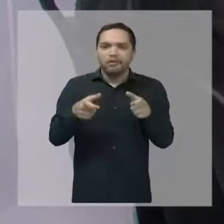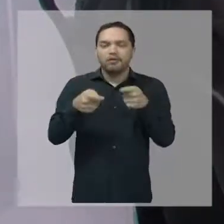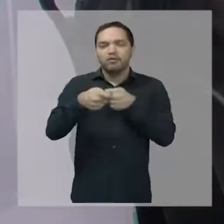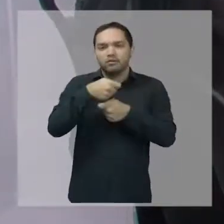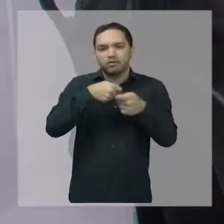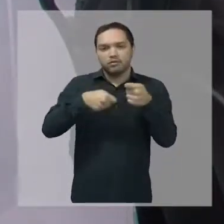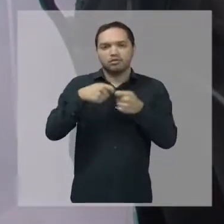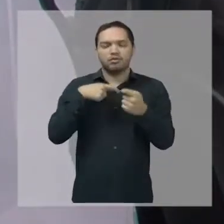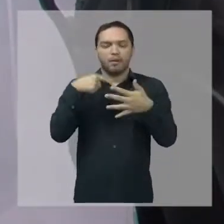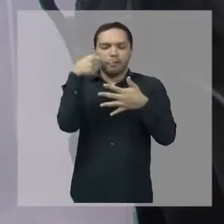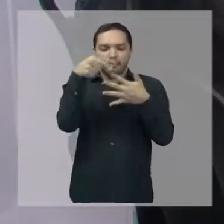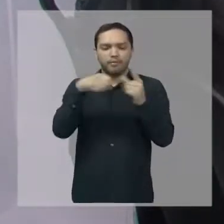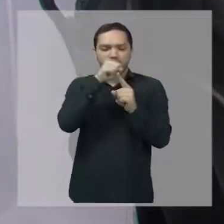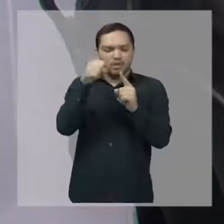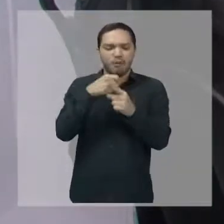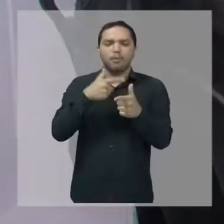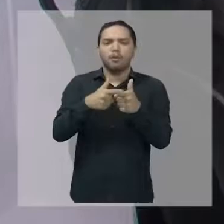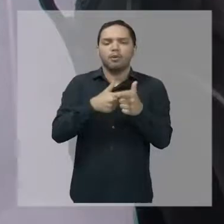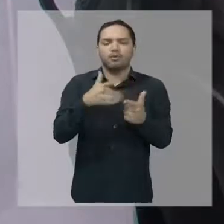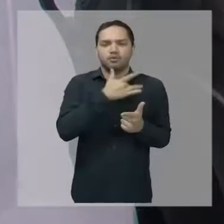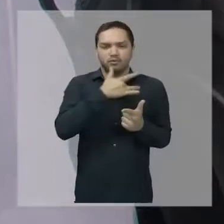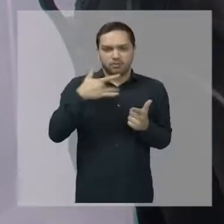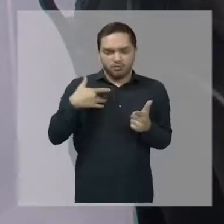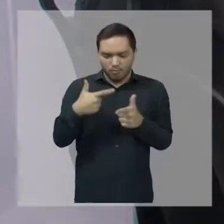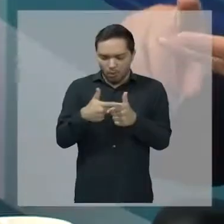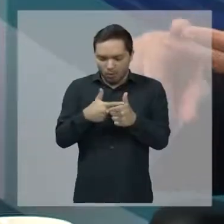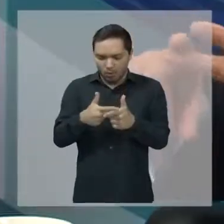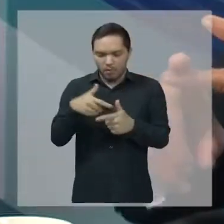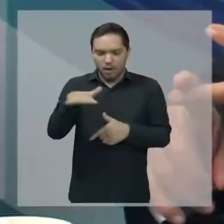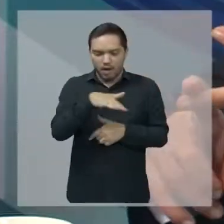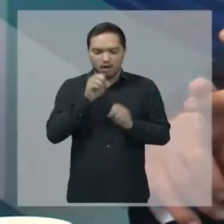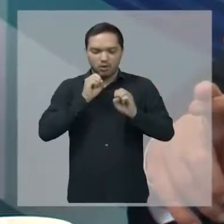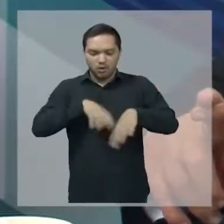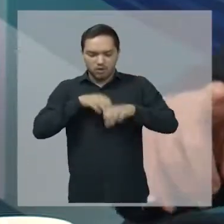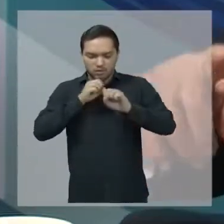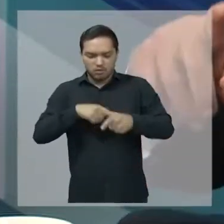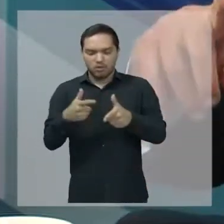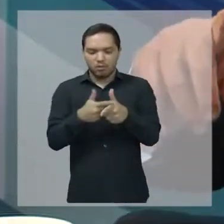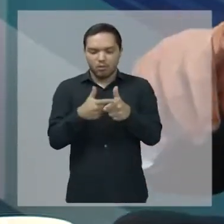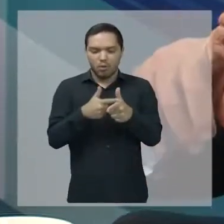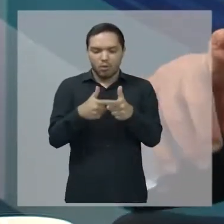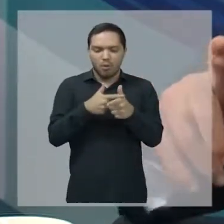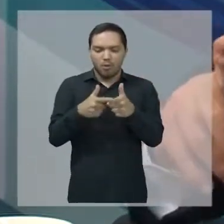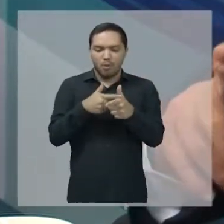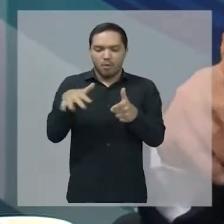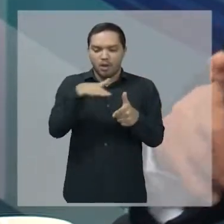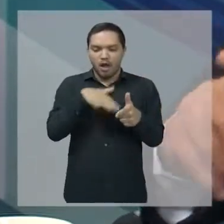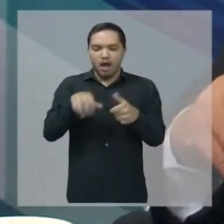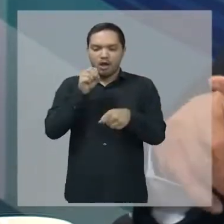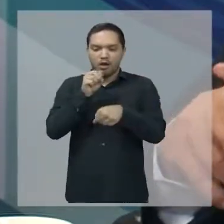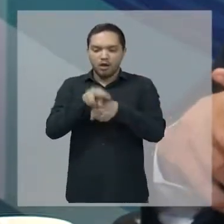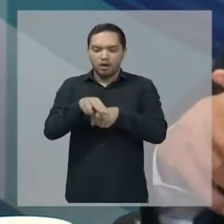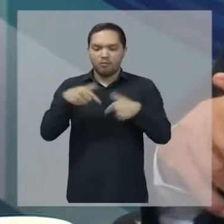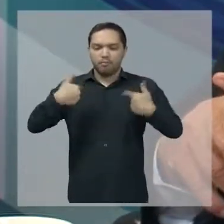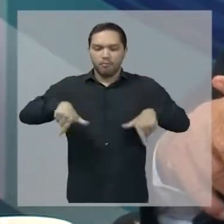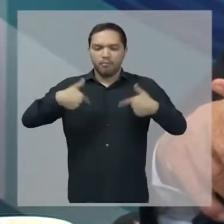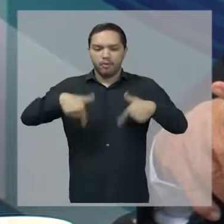os aspectos sociais, o problema da saúde, o problema da educação, o problema do